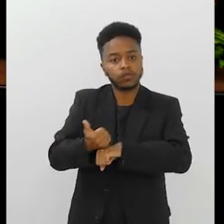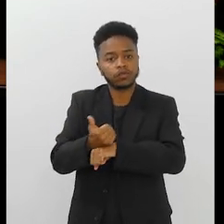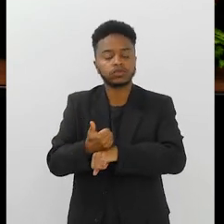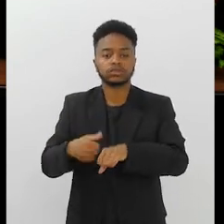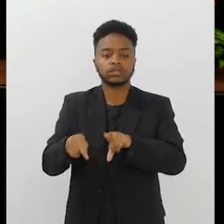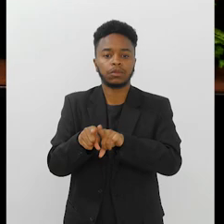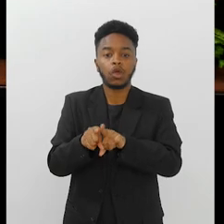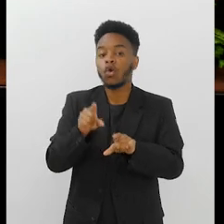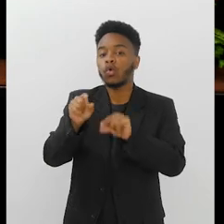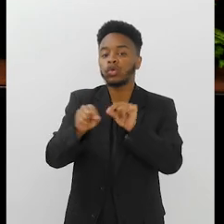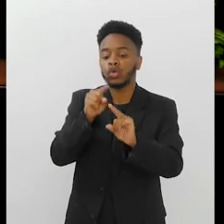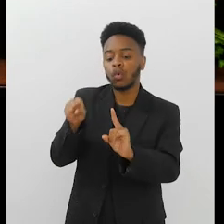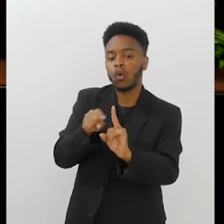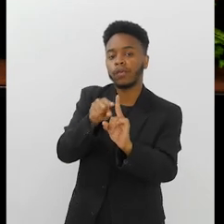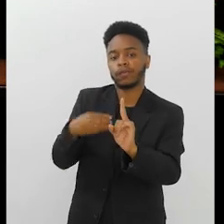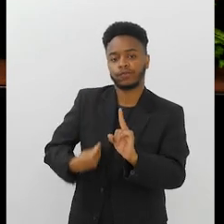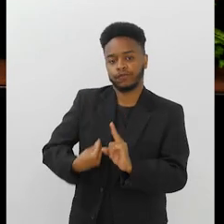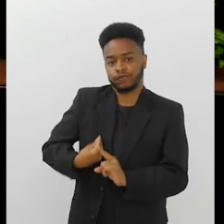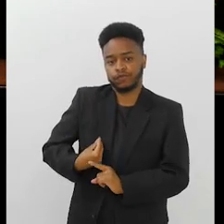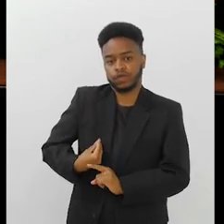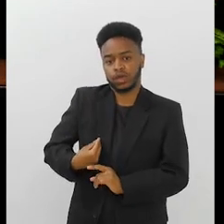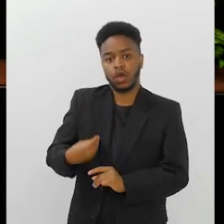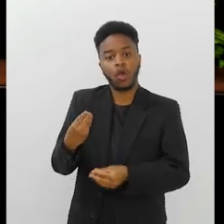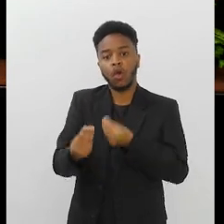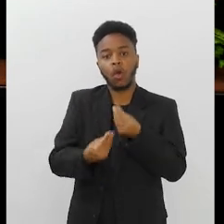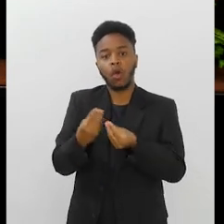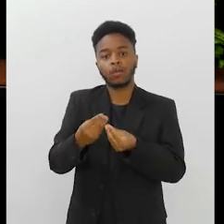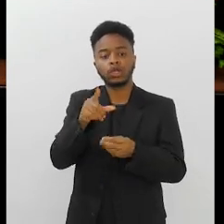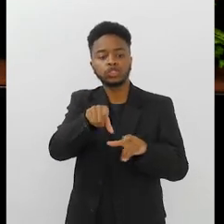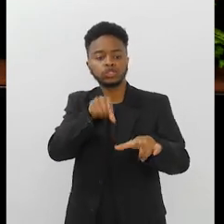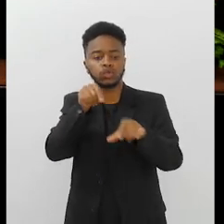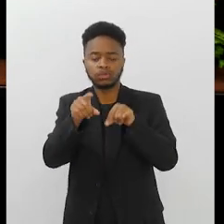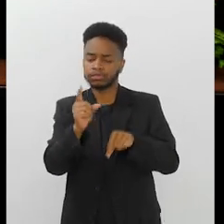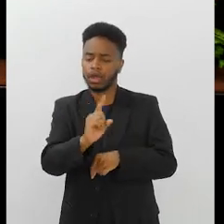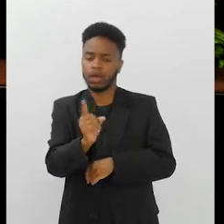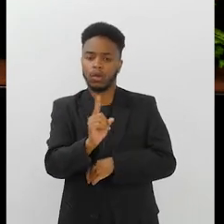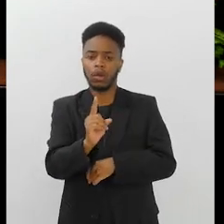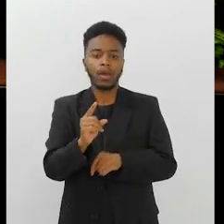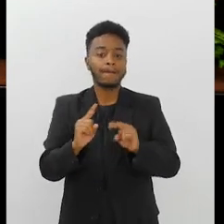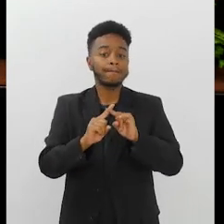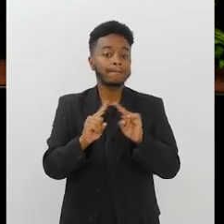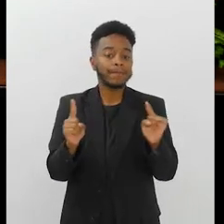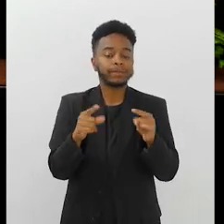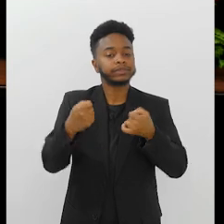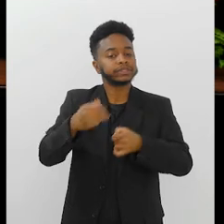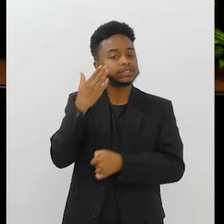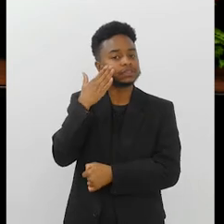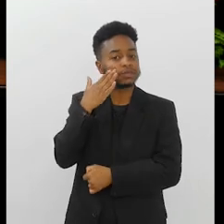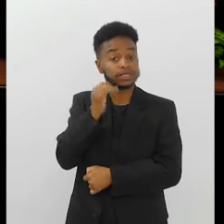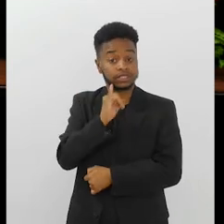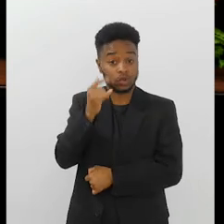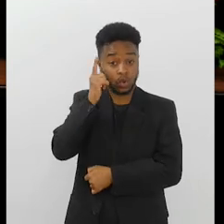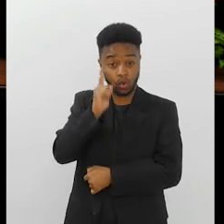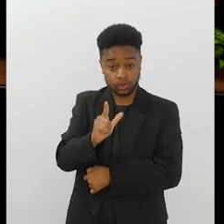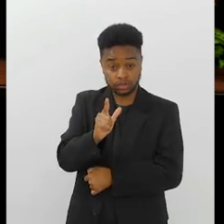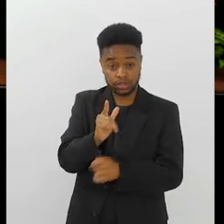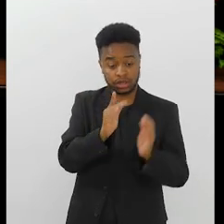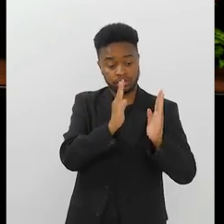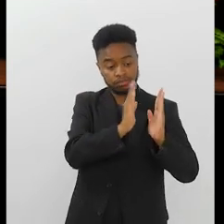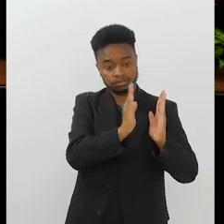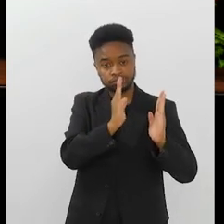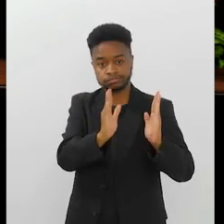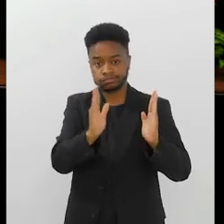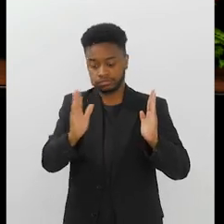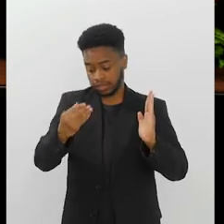profissional o que ela de fato tem para se viver no sentido de escolha Não não é isso é se ela vai conseguir passar